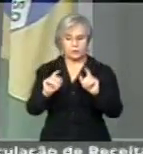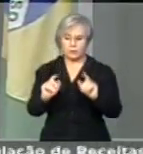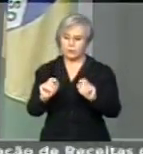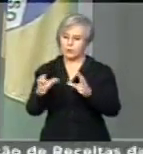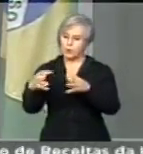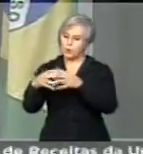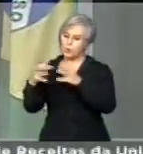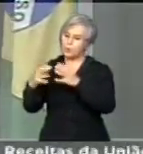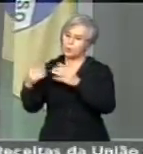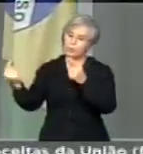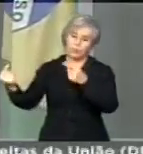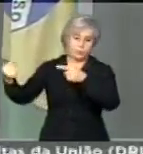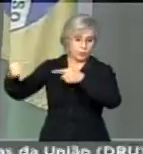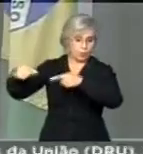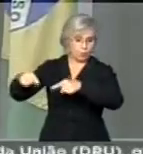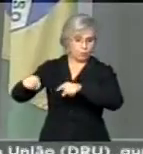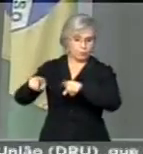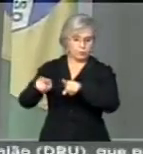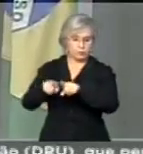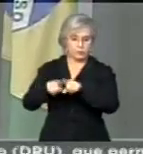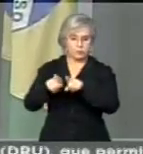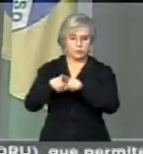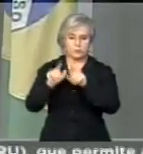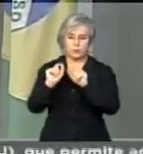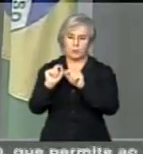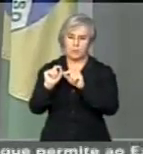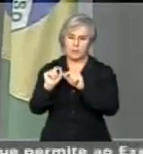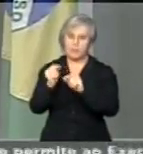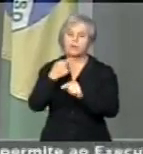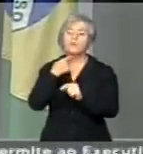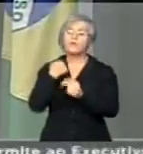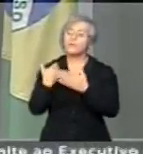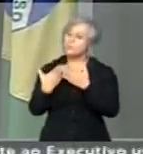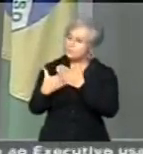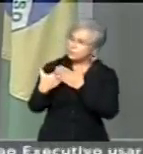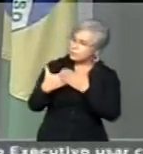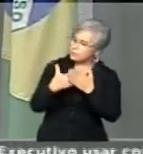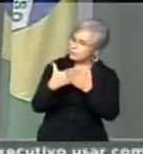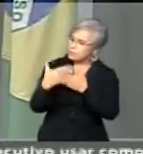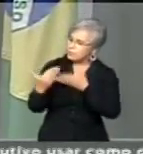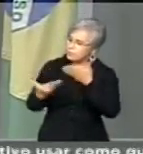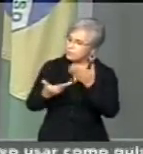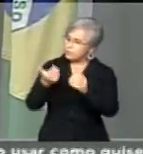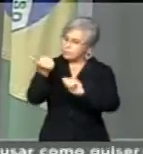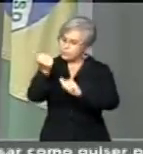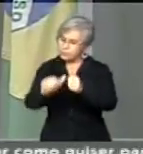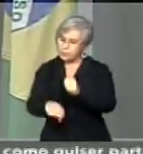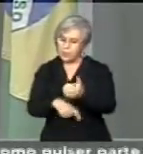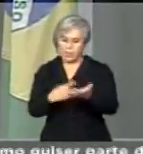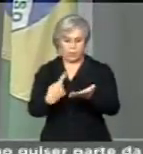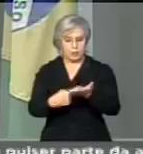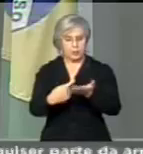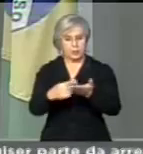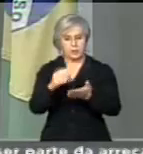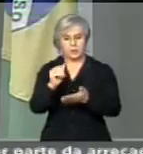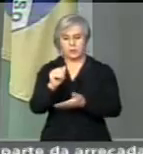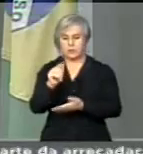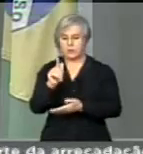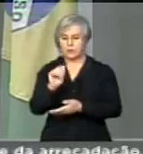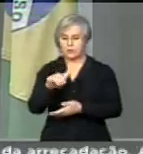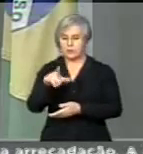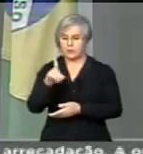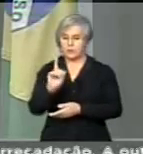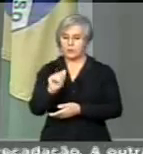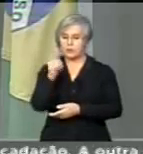das oposições, é de se debruçar sobre uma agenda que possa apontar para uma